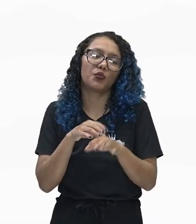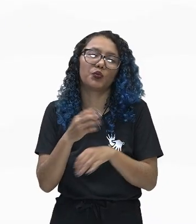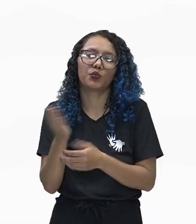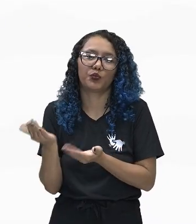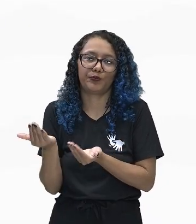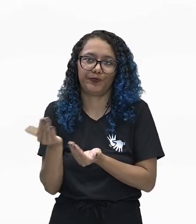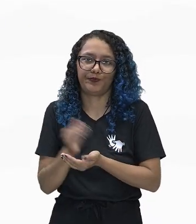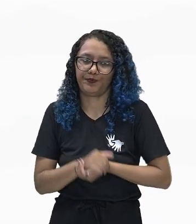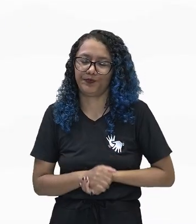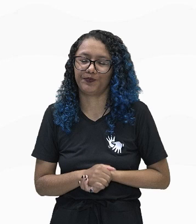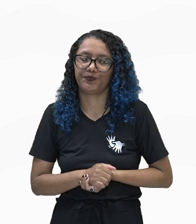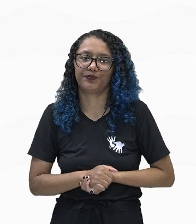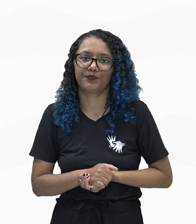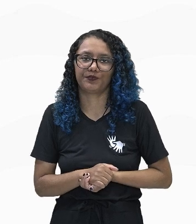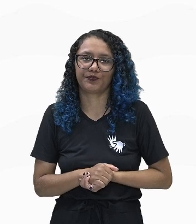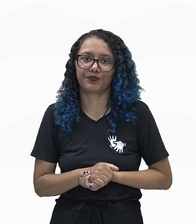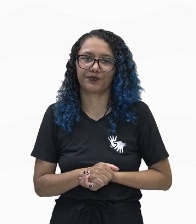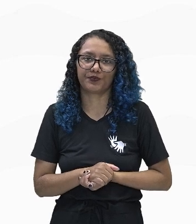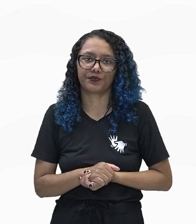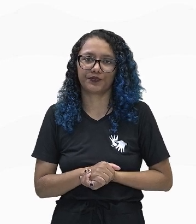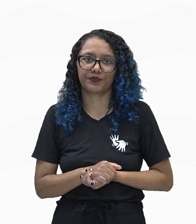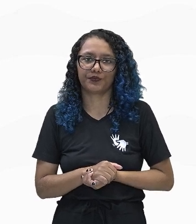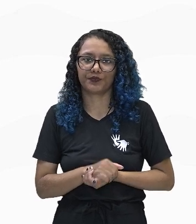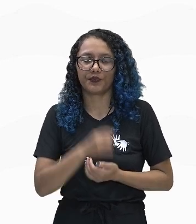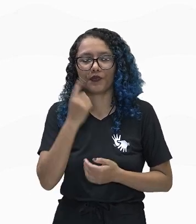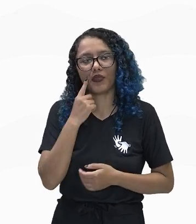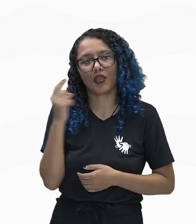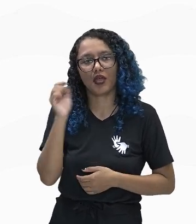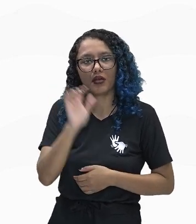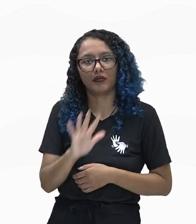Vamos observar esse quadro, né, em que